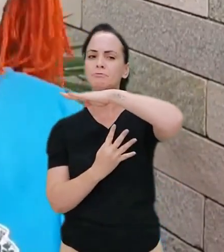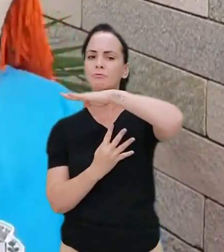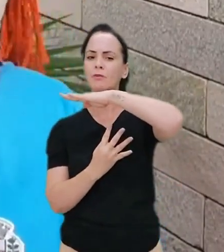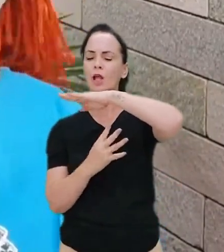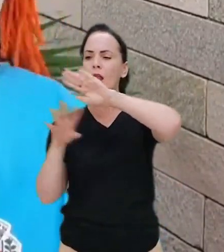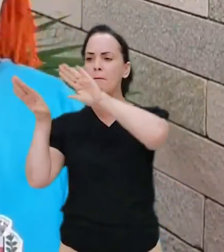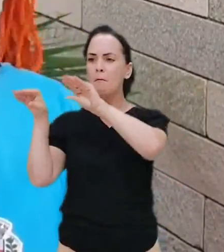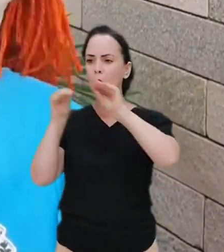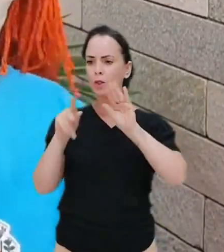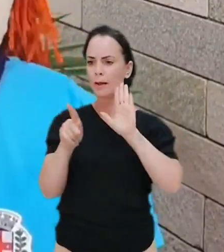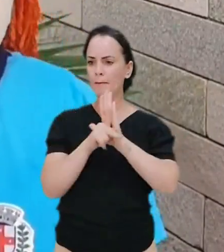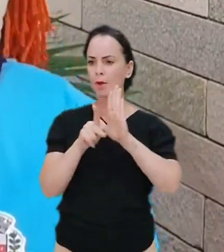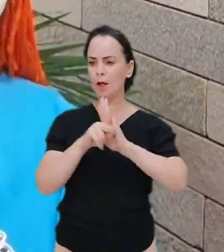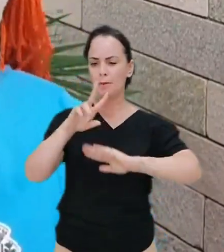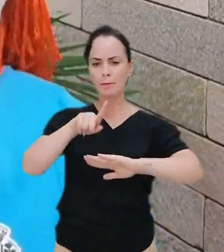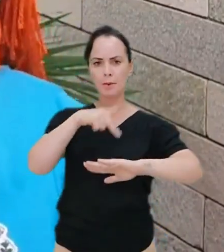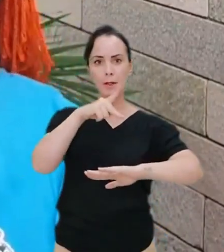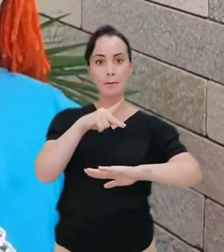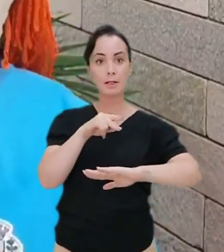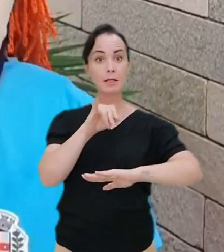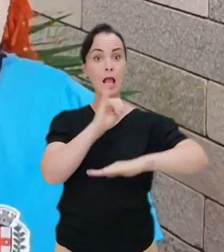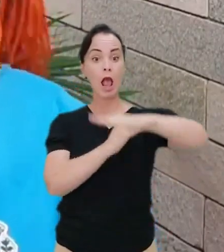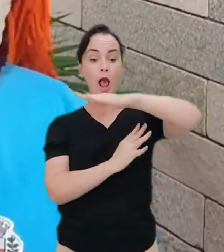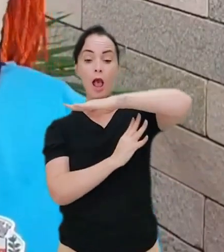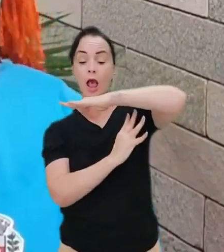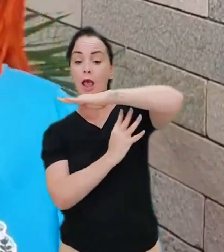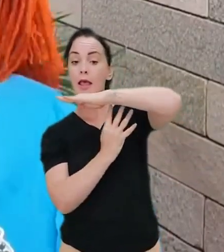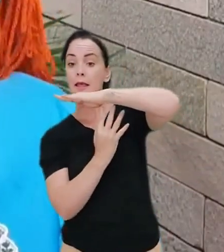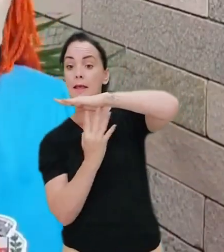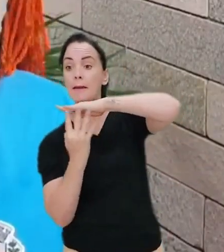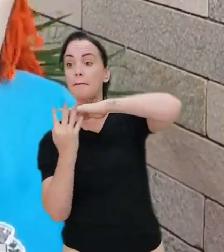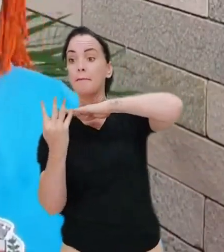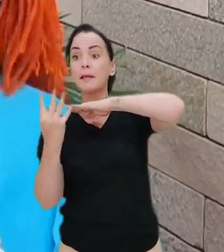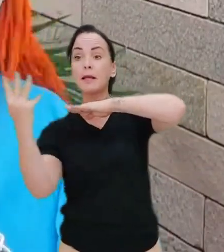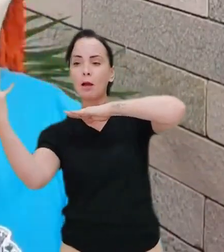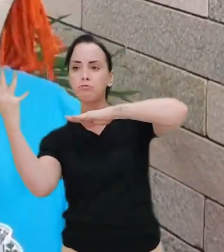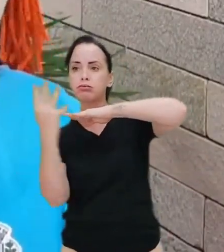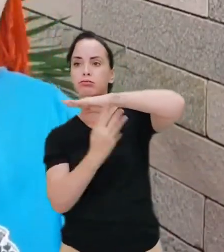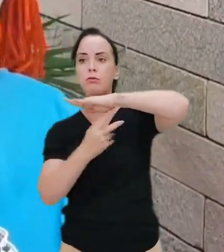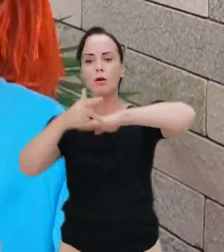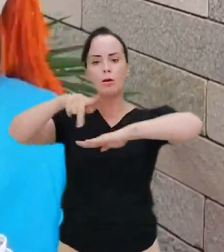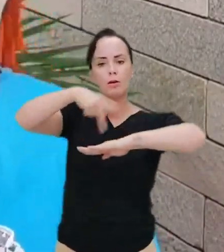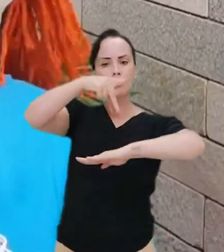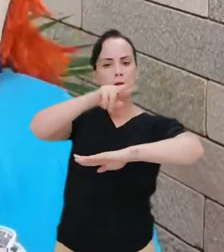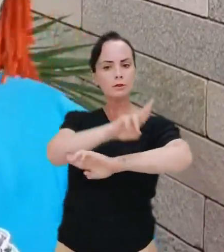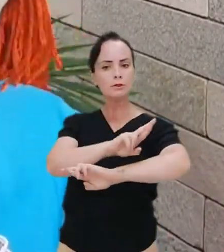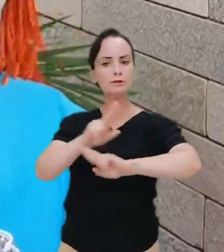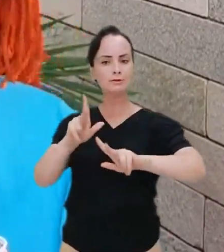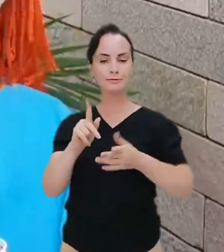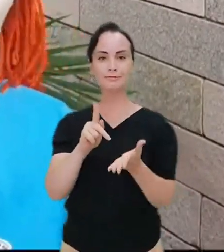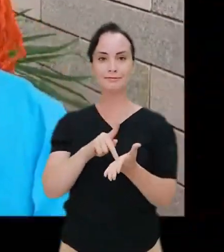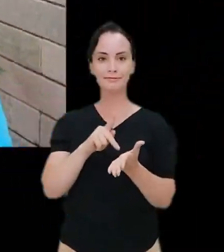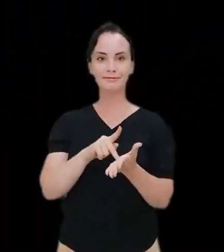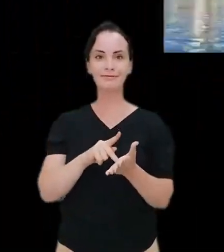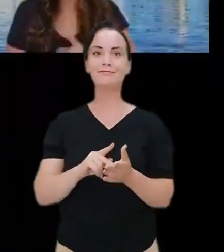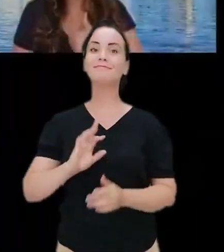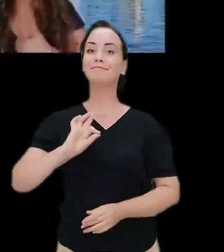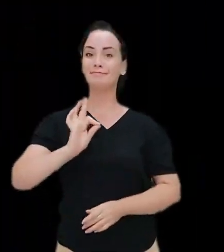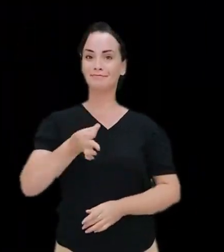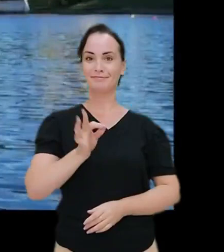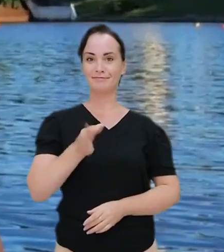do próprio país. E imigrante é quem muda vindo de outro país, não é mesmo?